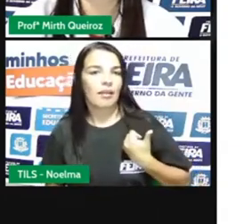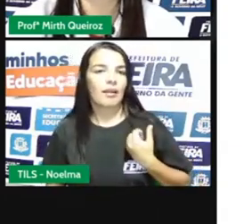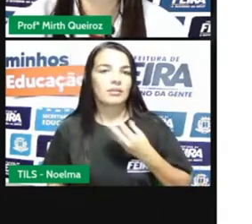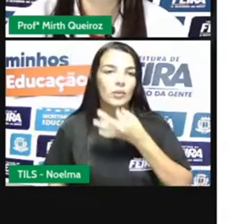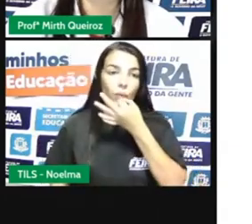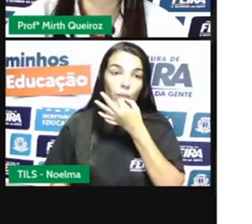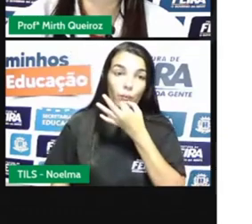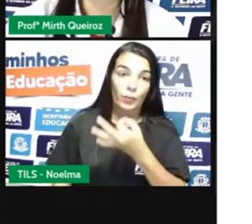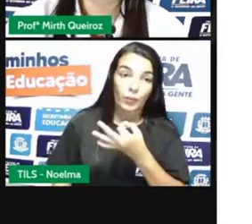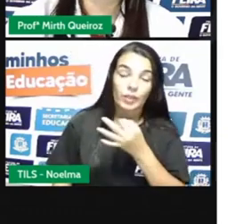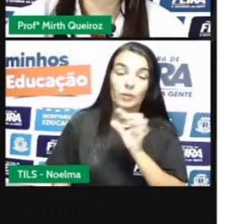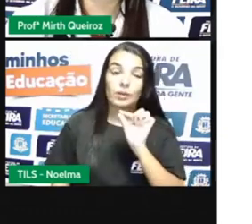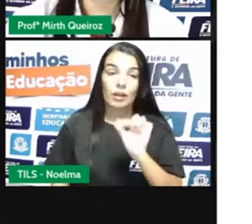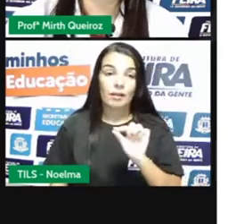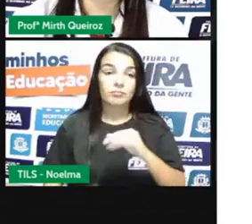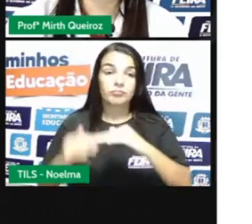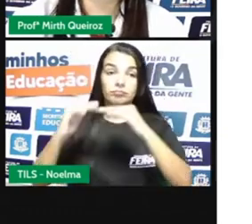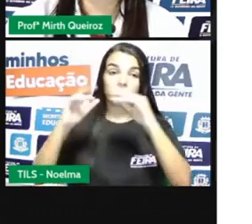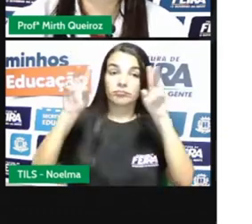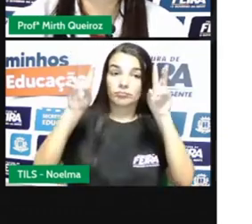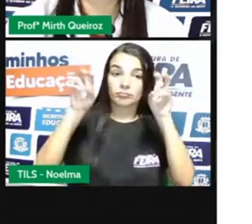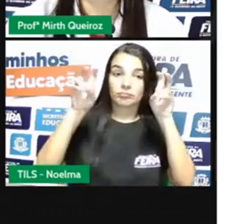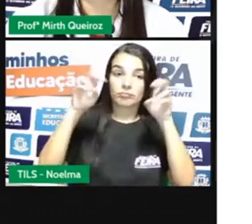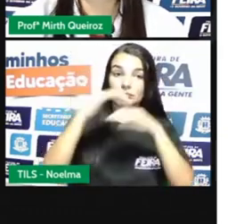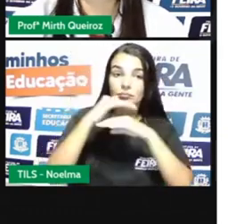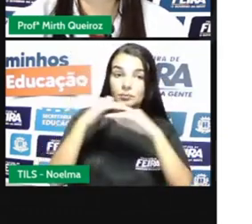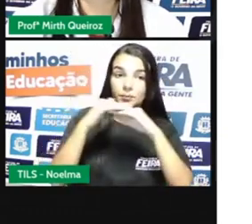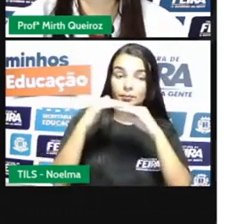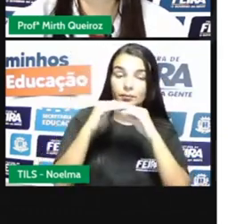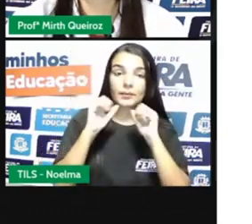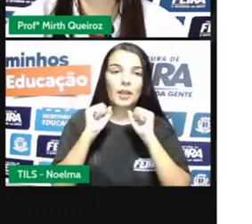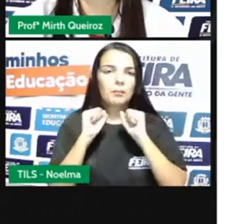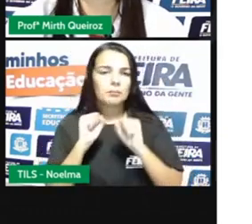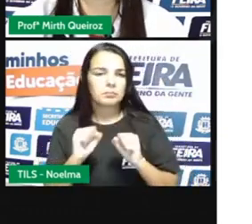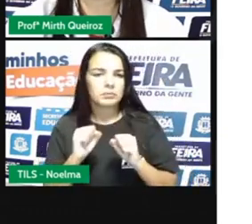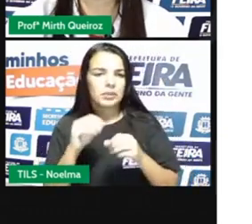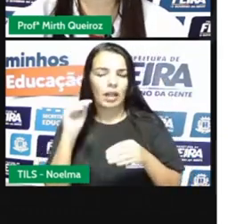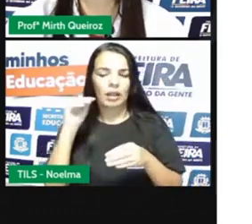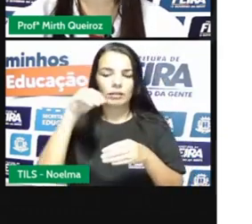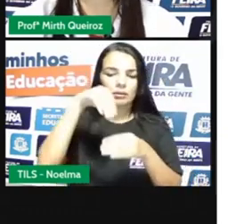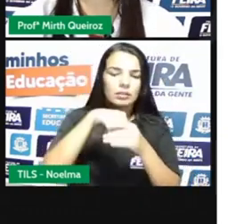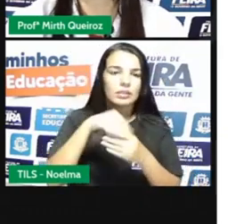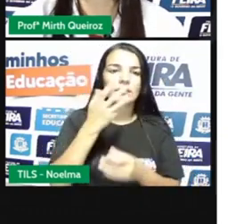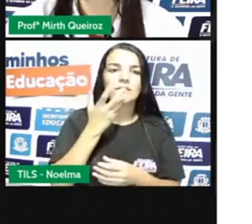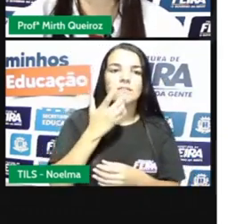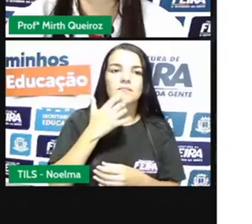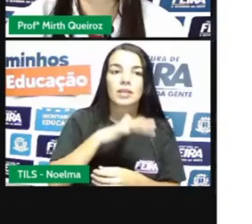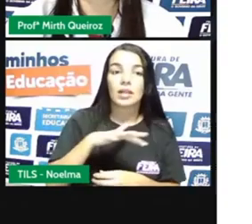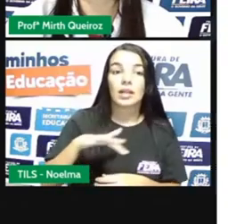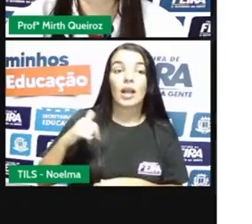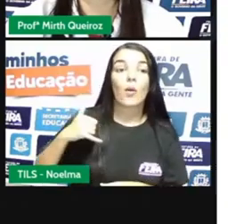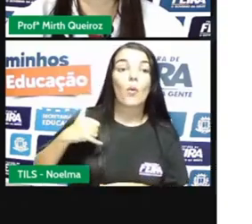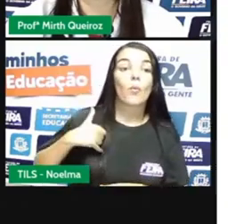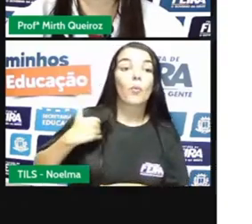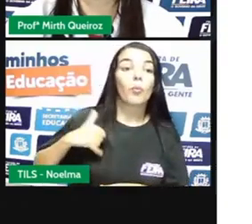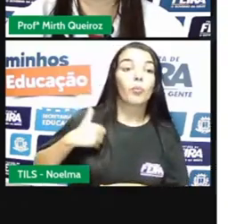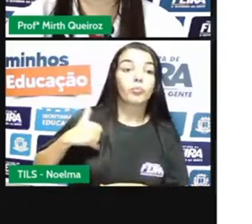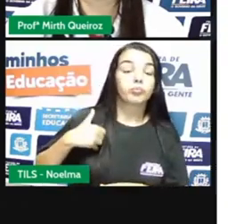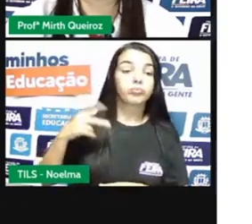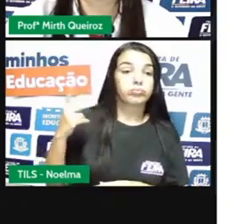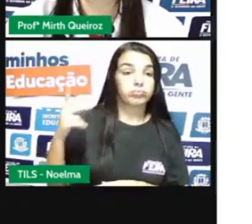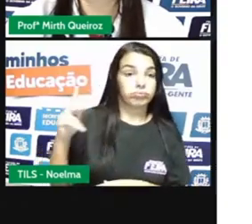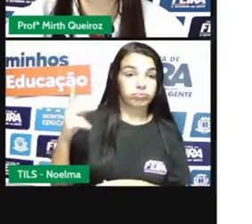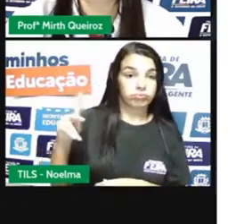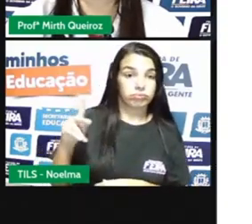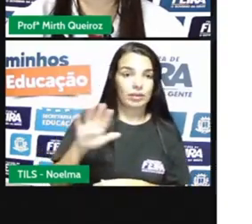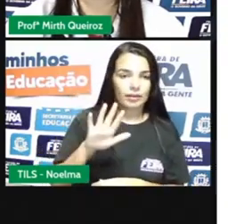alguns subtítulos aí, que atividades podem ser incorporadas a essas crianças de acordo com a